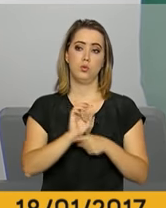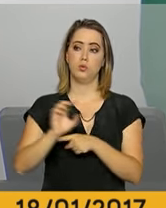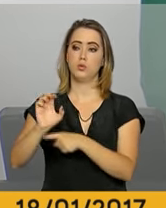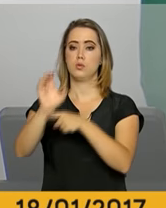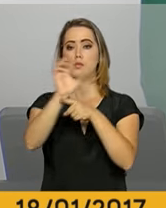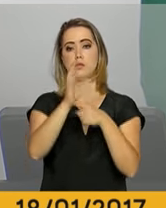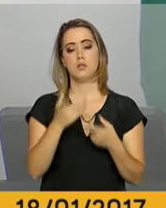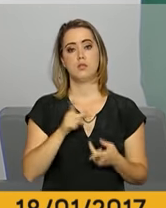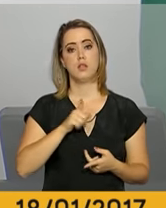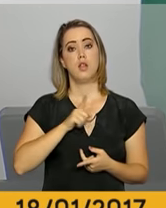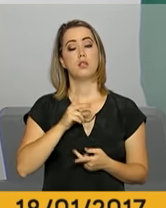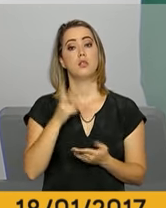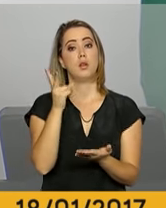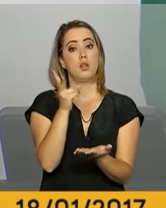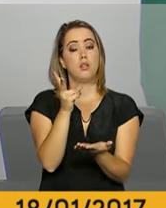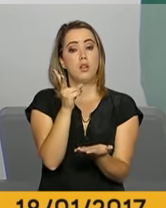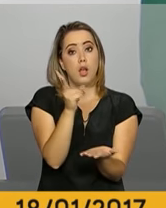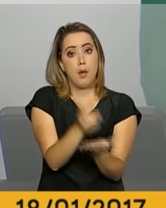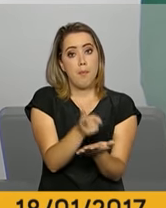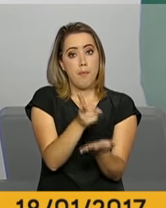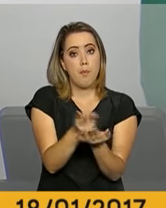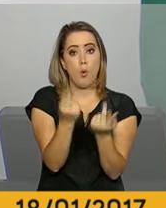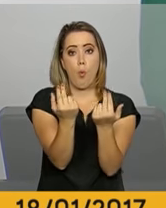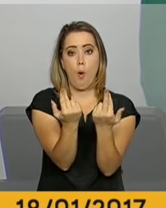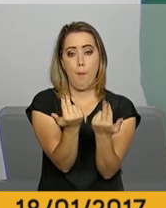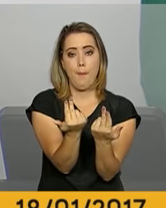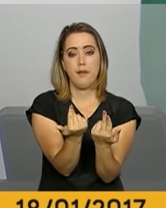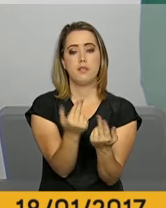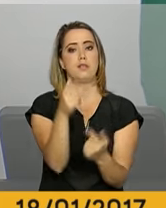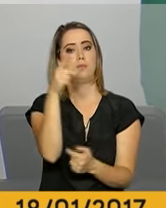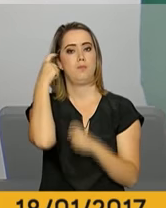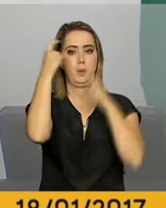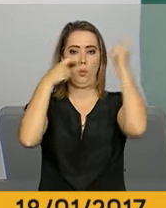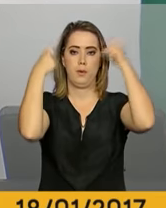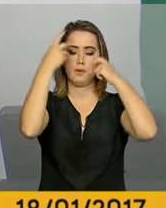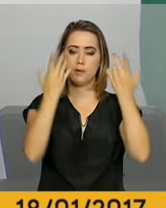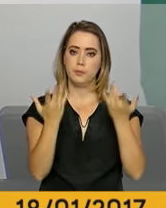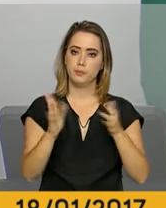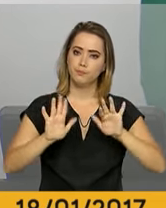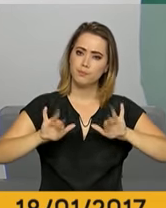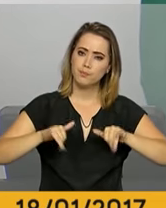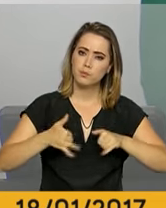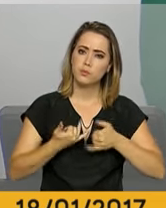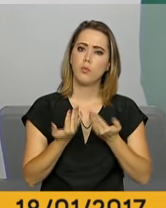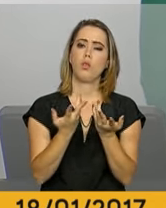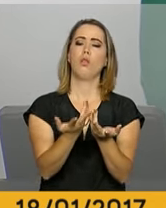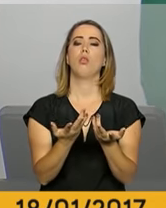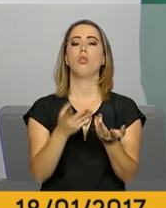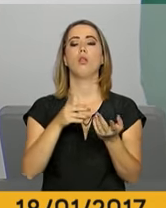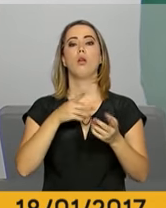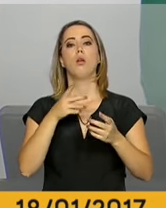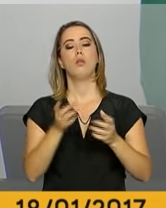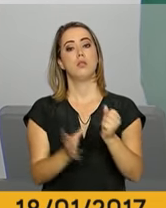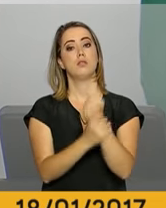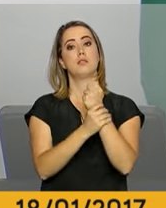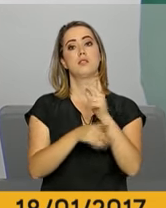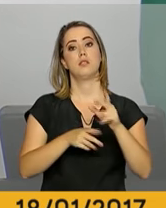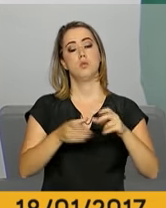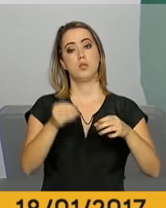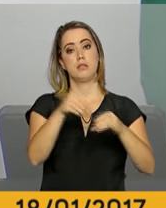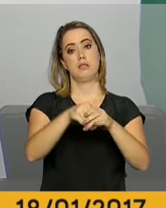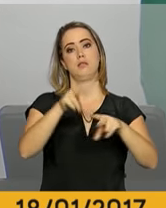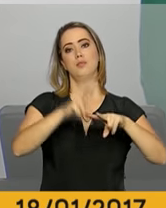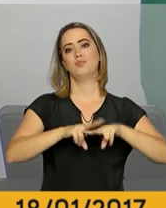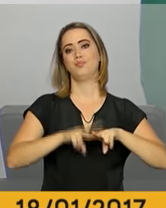estados tenham as mesmas preocupações. E, sem embargo, da segurança penitenciária, não digo nem da segurança